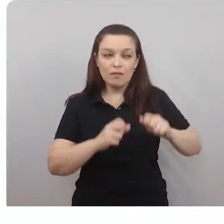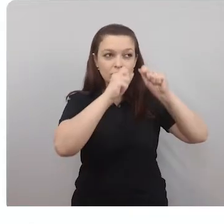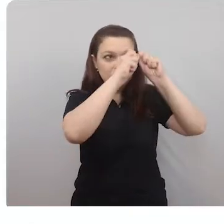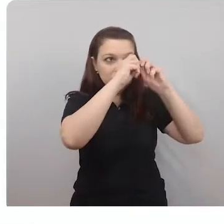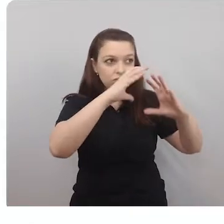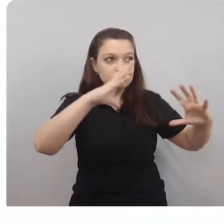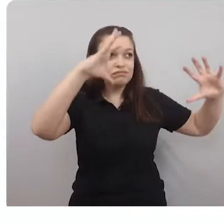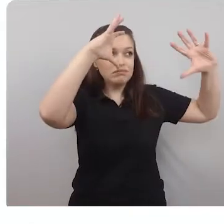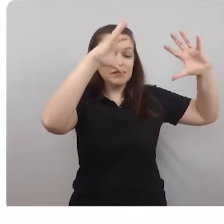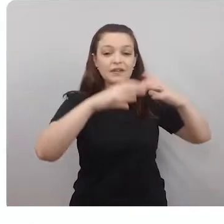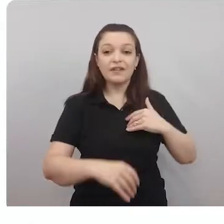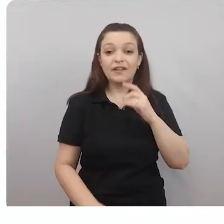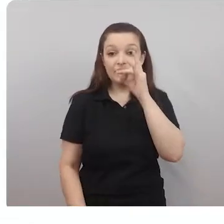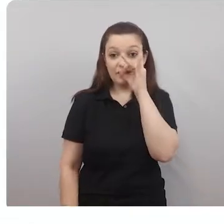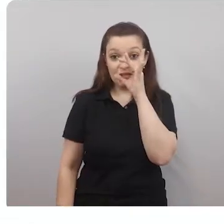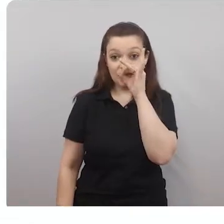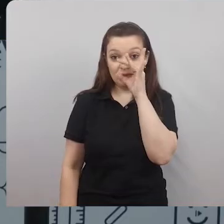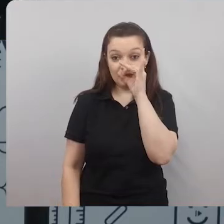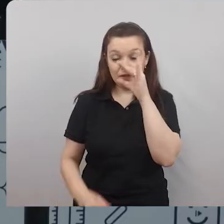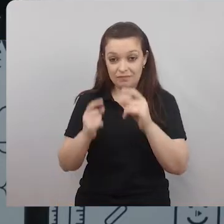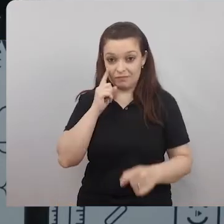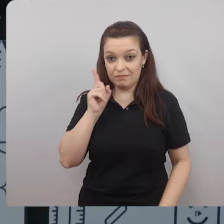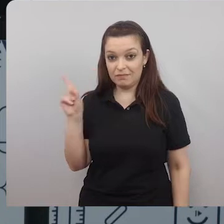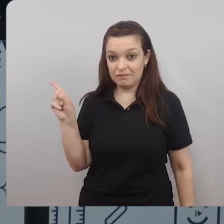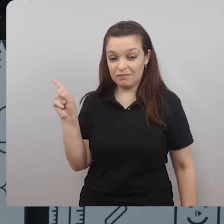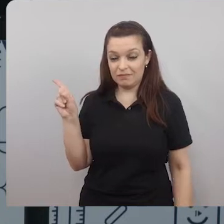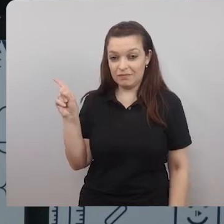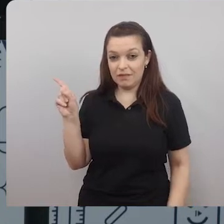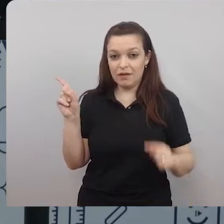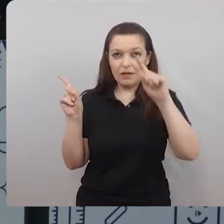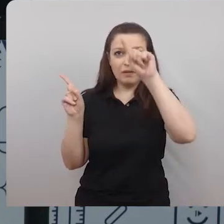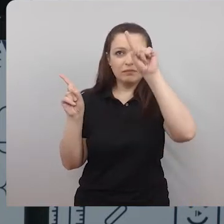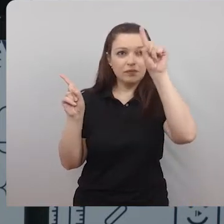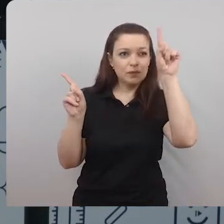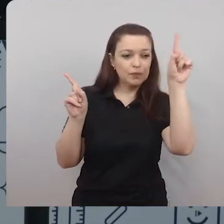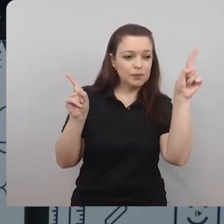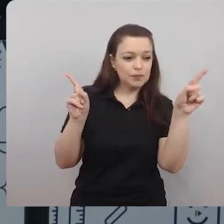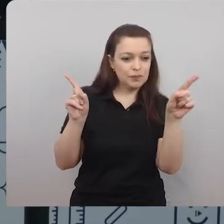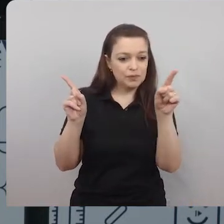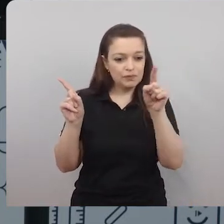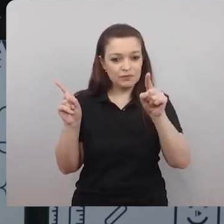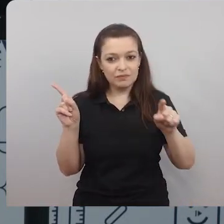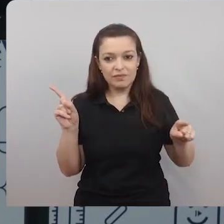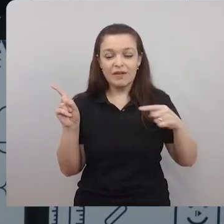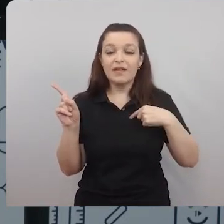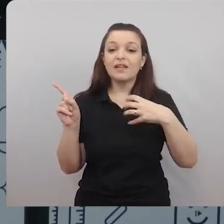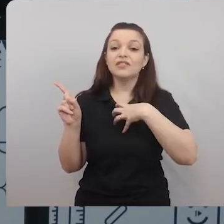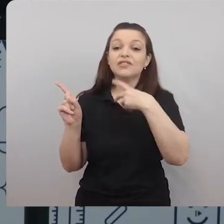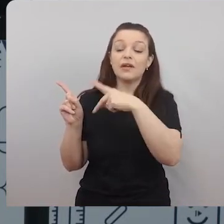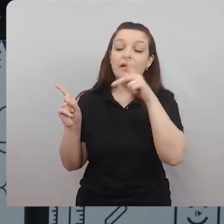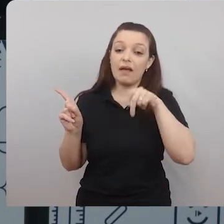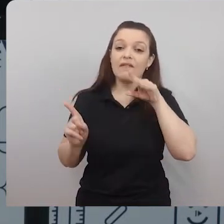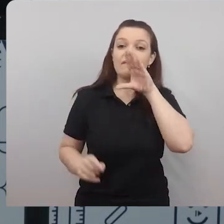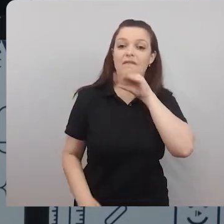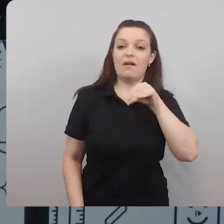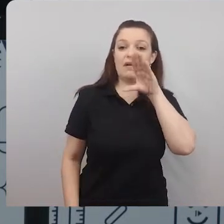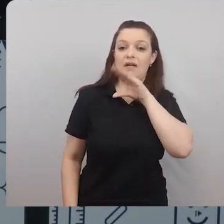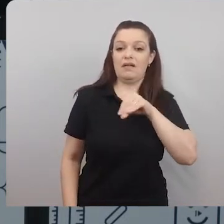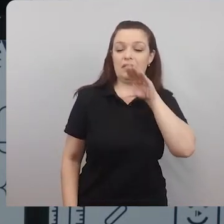que é esse balão verde, ele vai mostrar pra gente quando um personagem